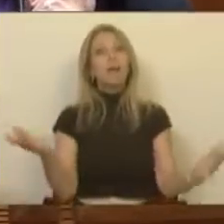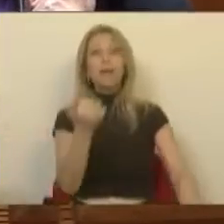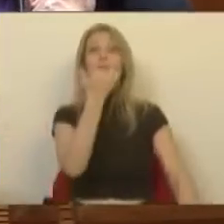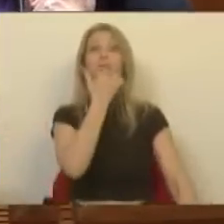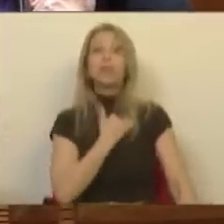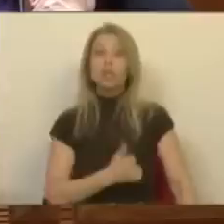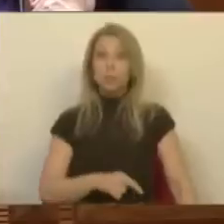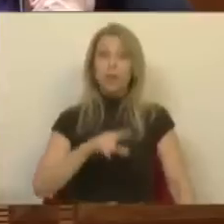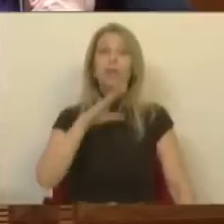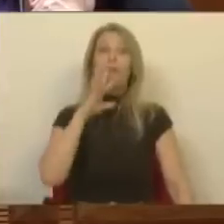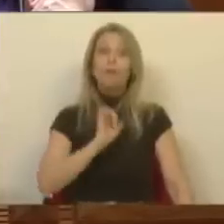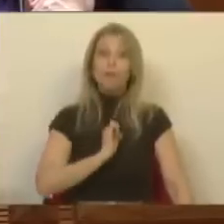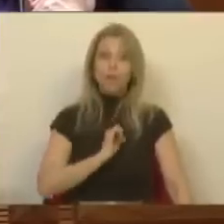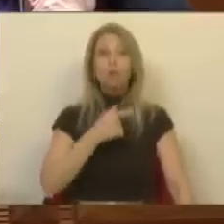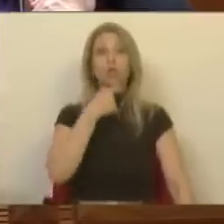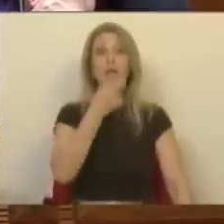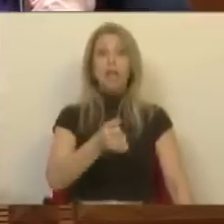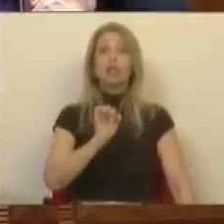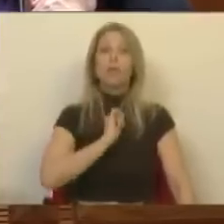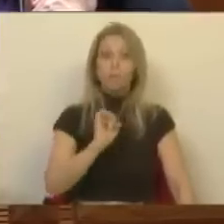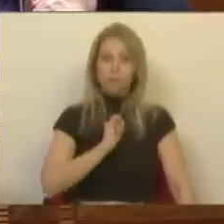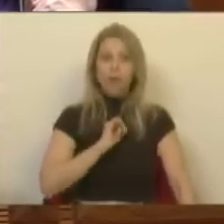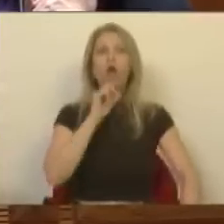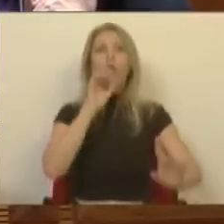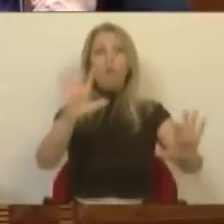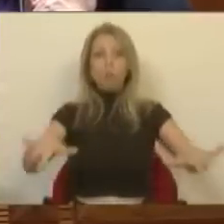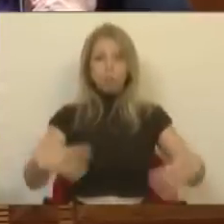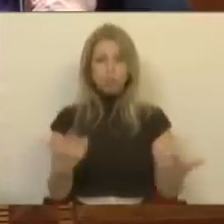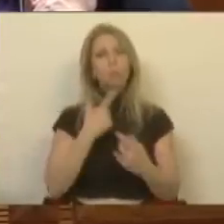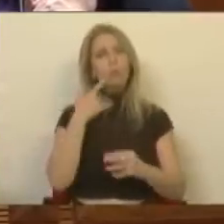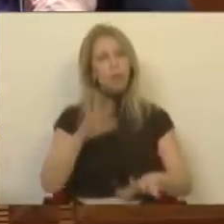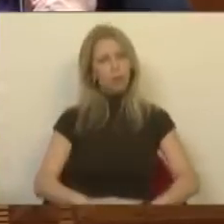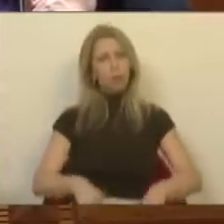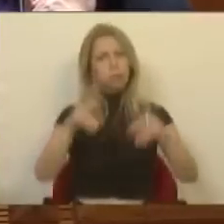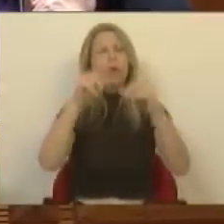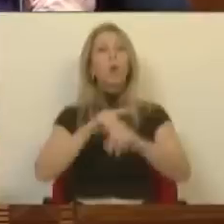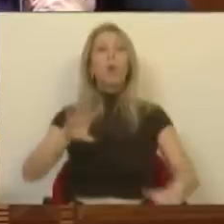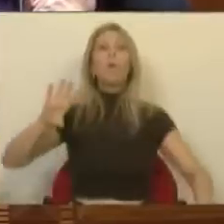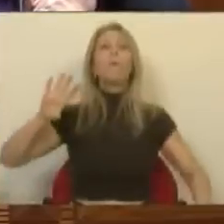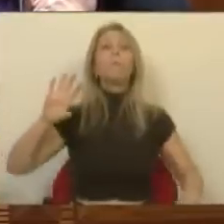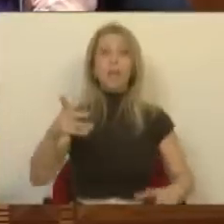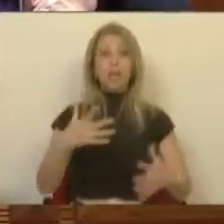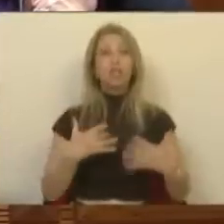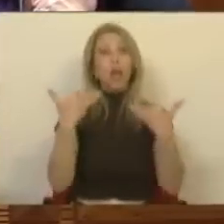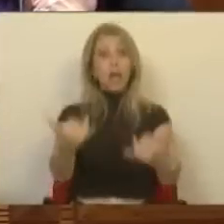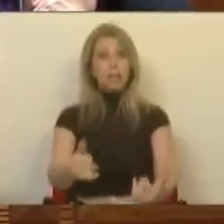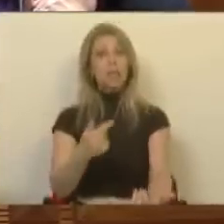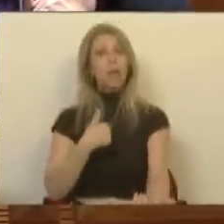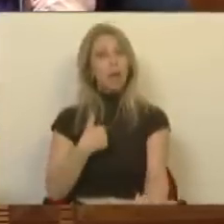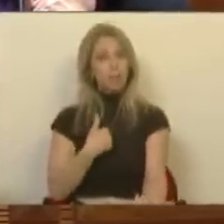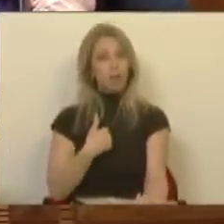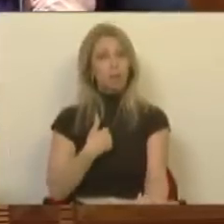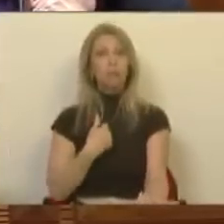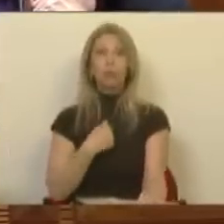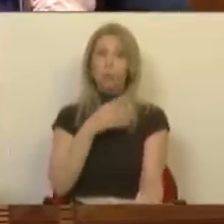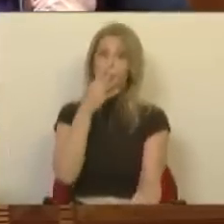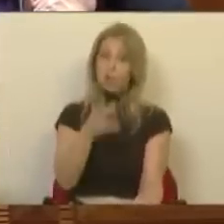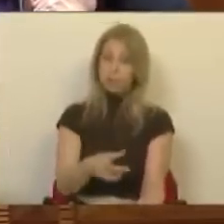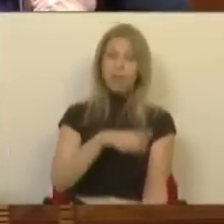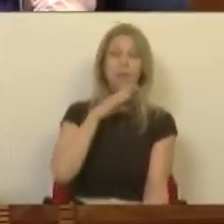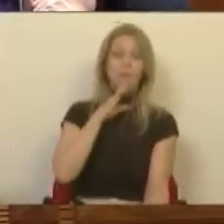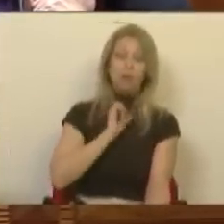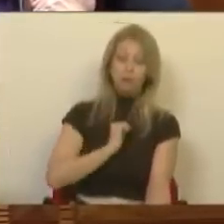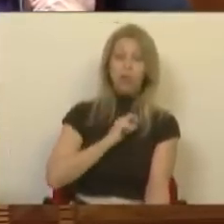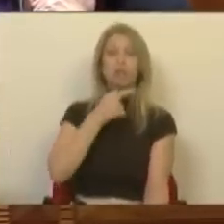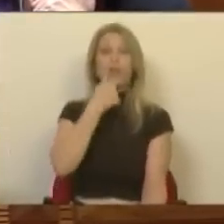liberdade de poderem continuar a construir o país para além de mim e deve dizer para além dos meus filhos e para além dos meus netos